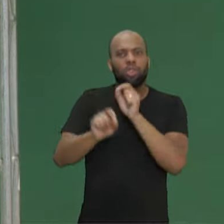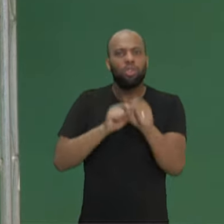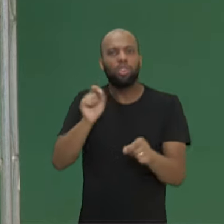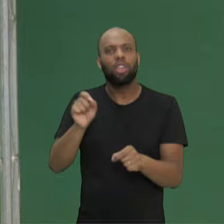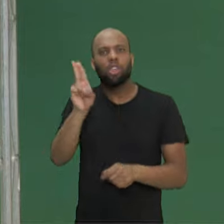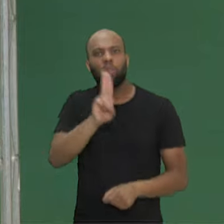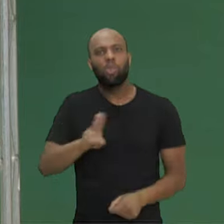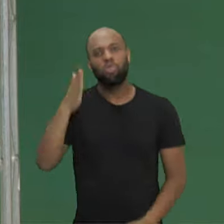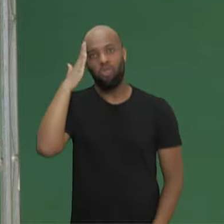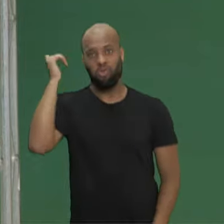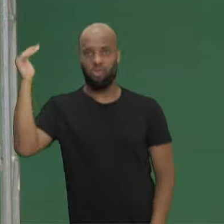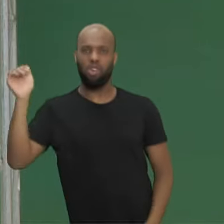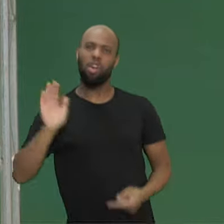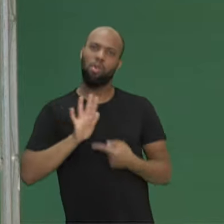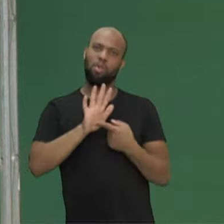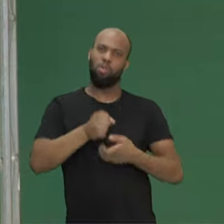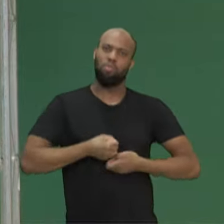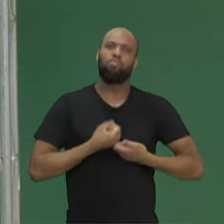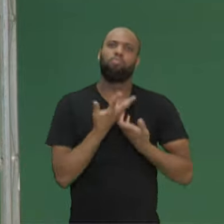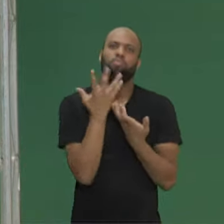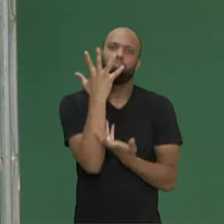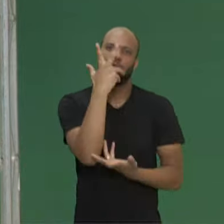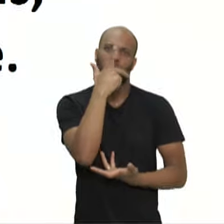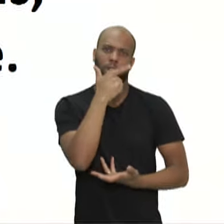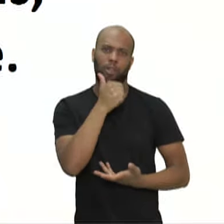ficou muito poética, muito linda.